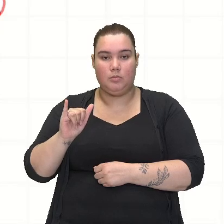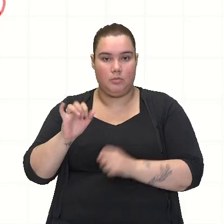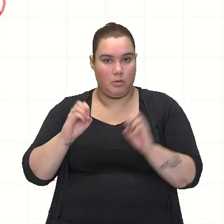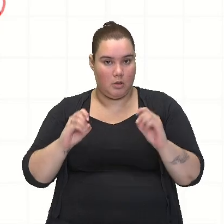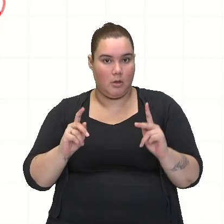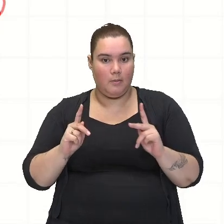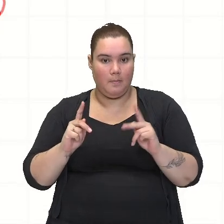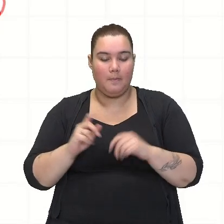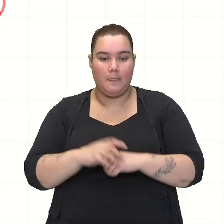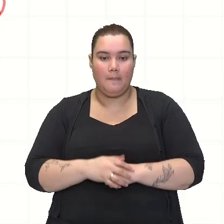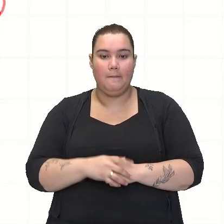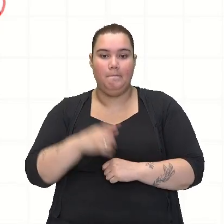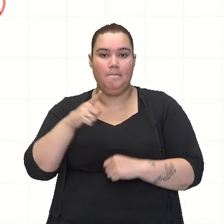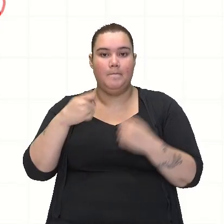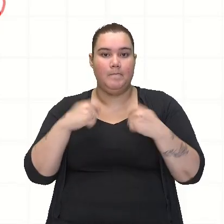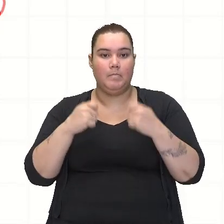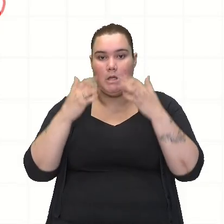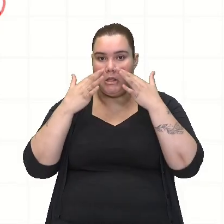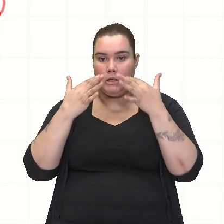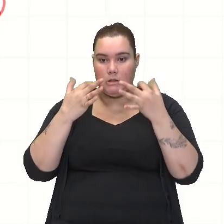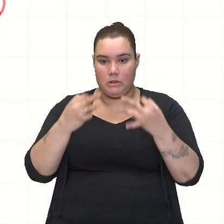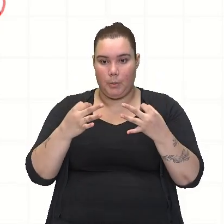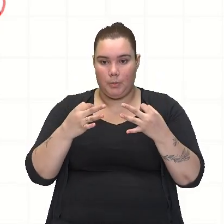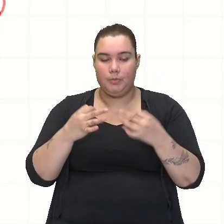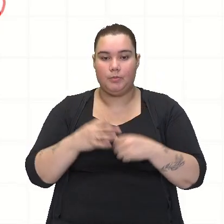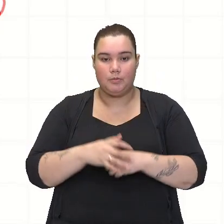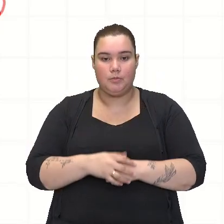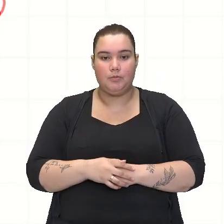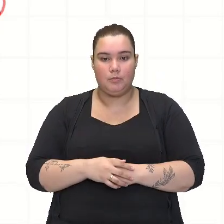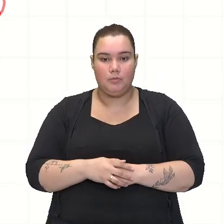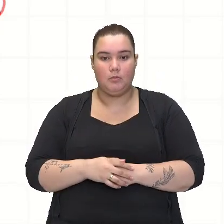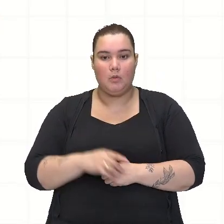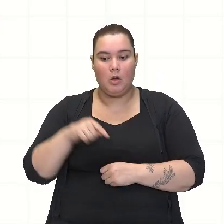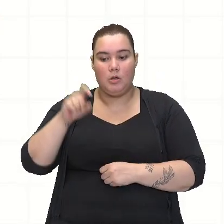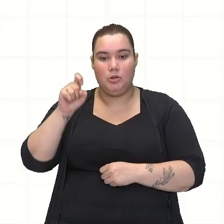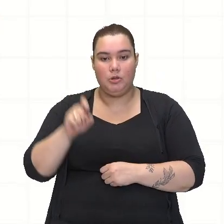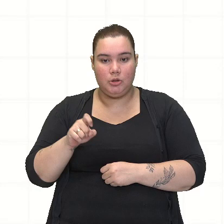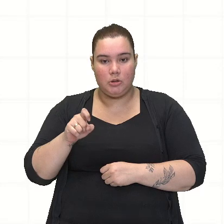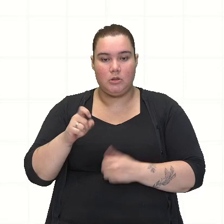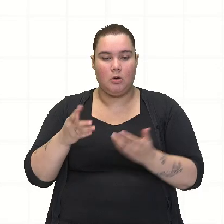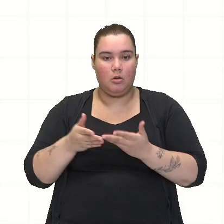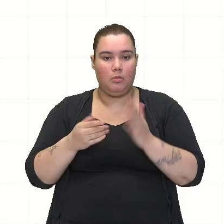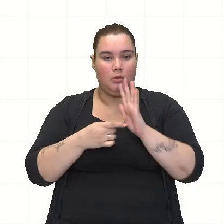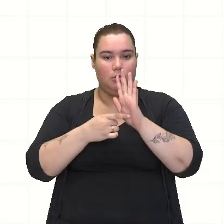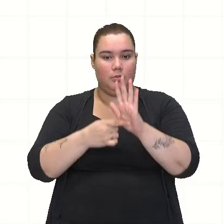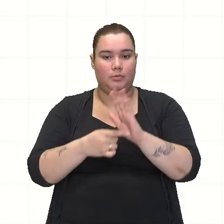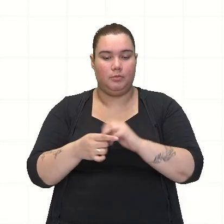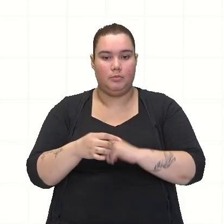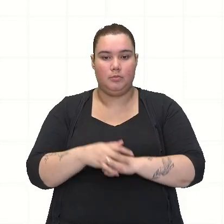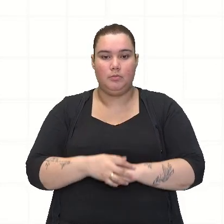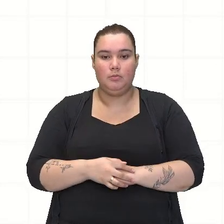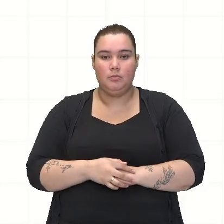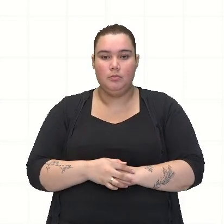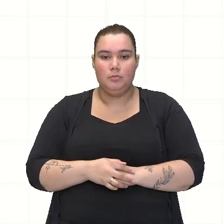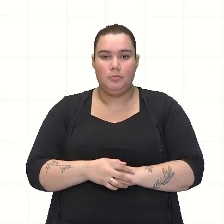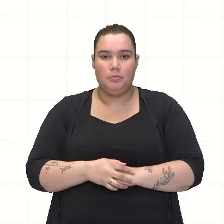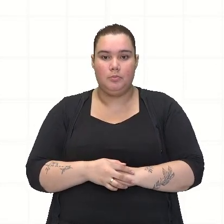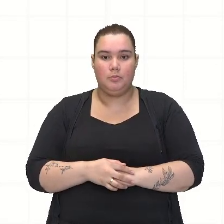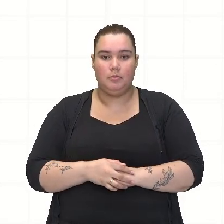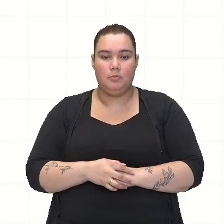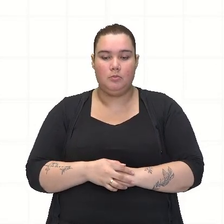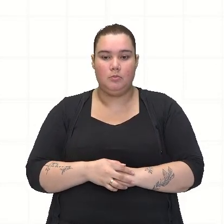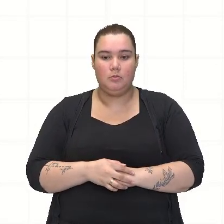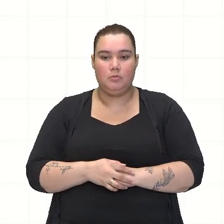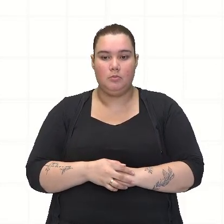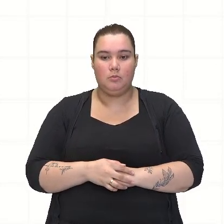beleza? É isso que você tem que ficar atento. Ó. Olha aqui a de X agora. Ó. Então, vamos ver. Vamos